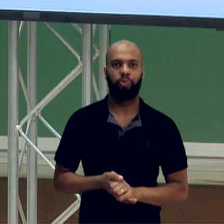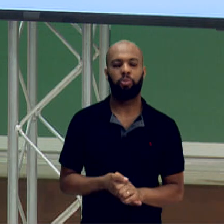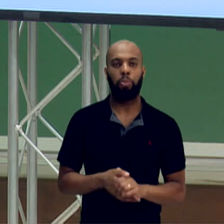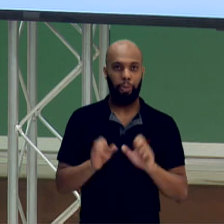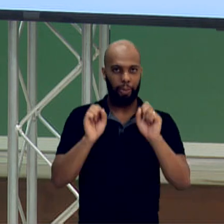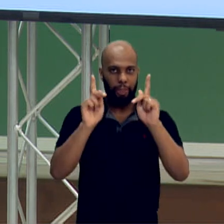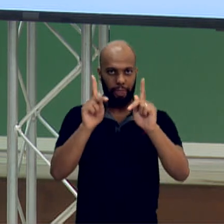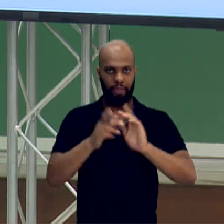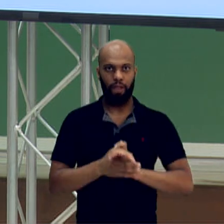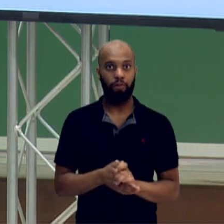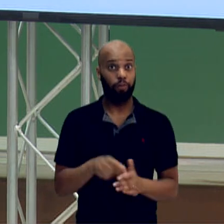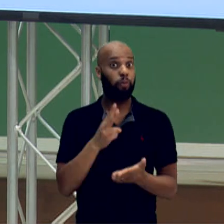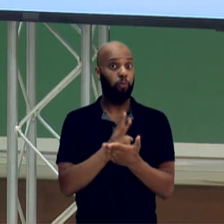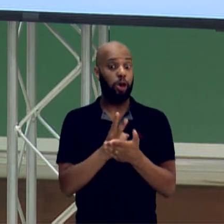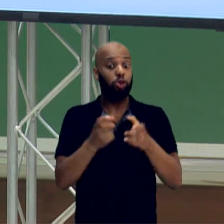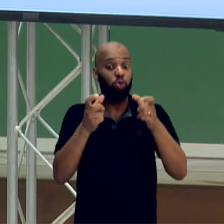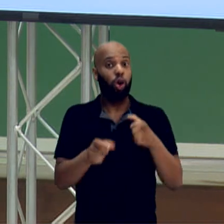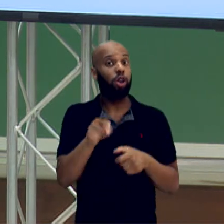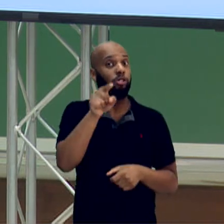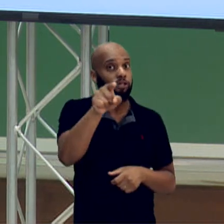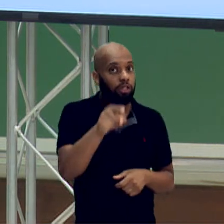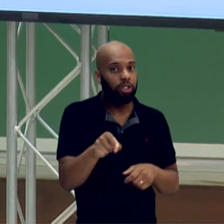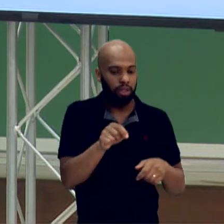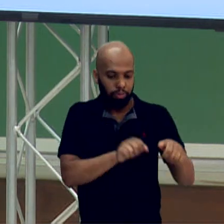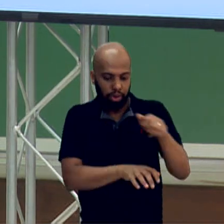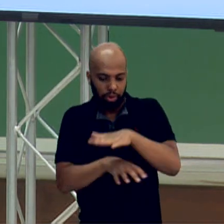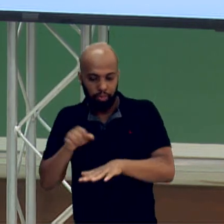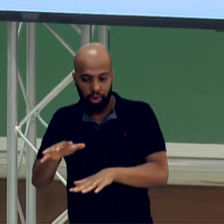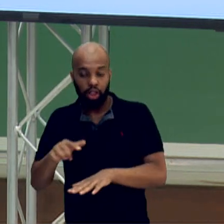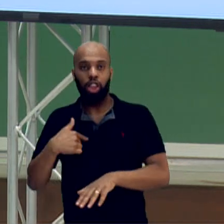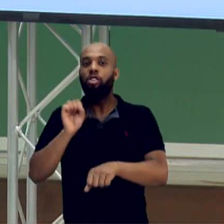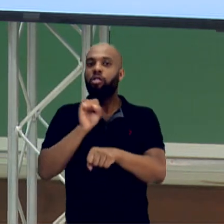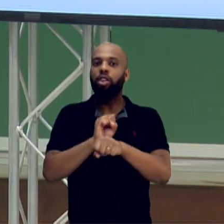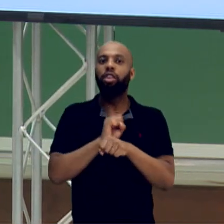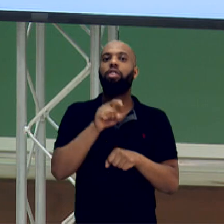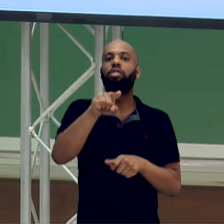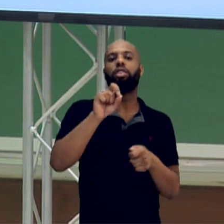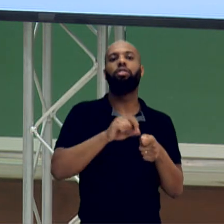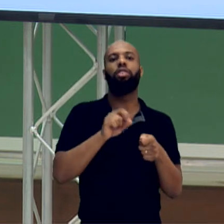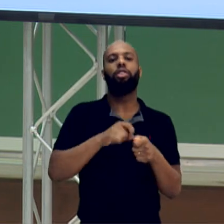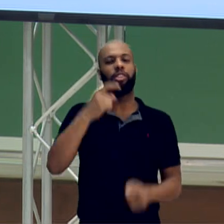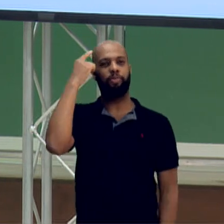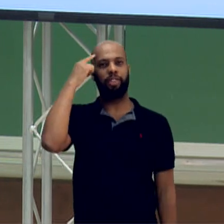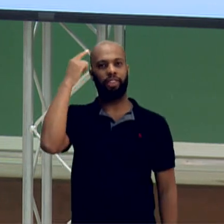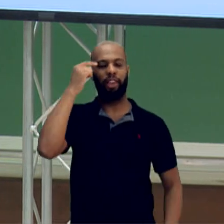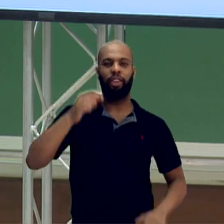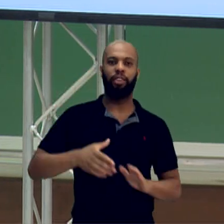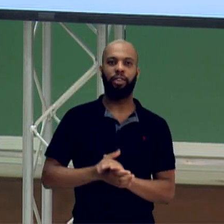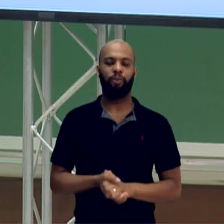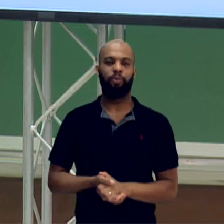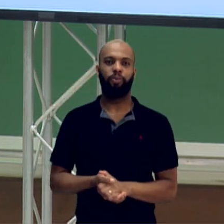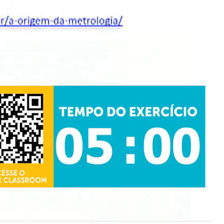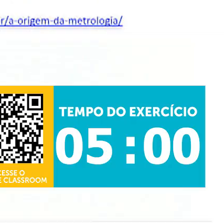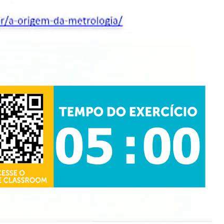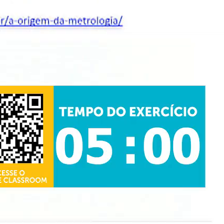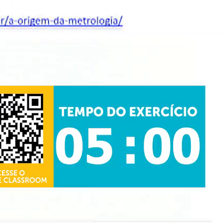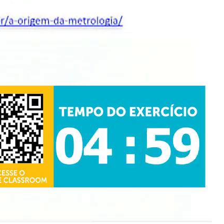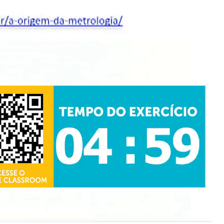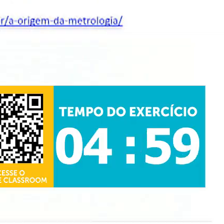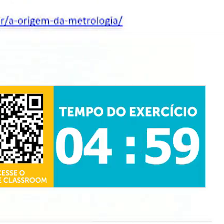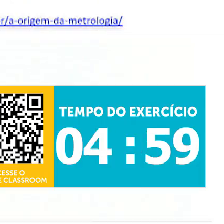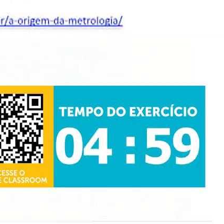da sua orientação. Isso daí a gente vai falar daqui a pouco, tá? Extensão de algo que é considerado de uma extremidade à outra.